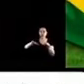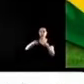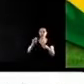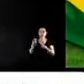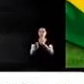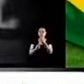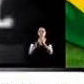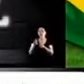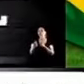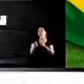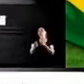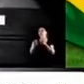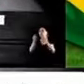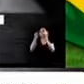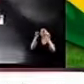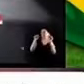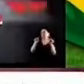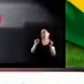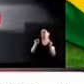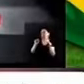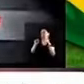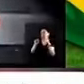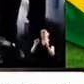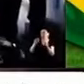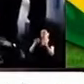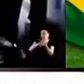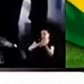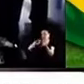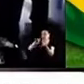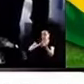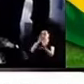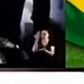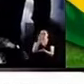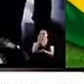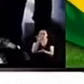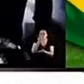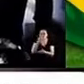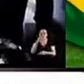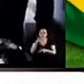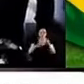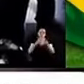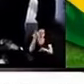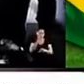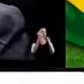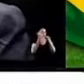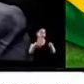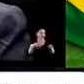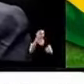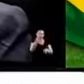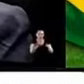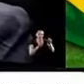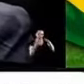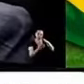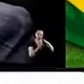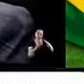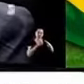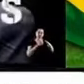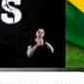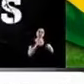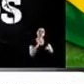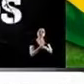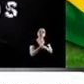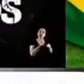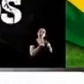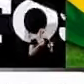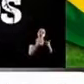O sistema é um inimigo invisível. O sistema tem braços onde o povo não enxerga. O sistema é feito